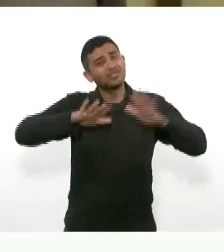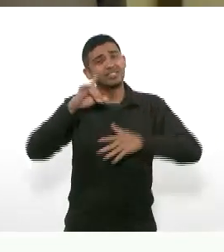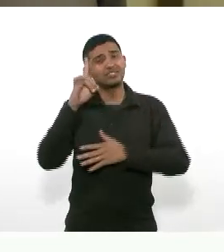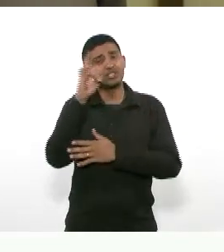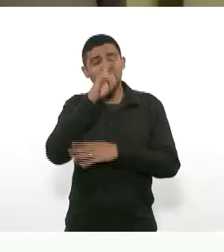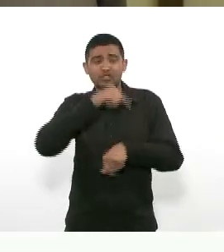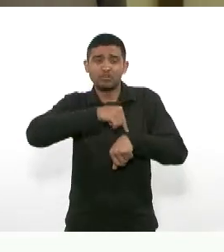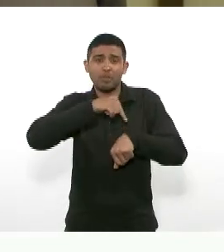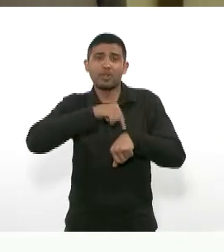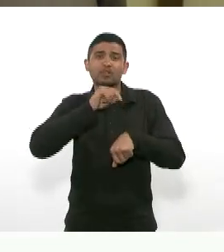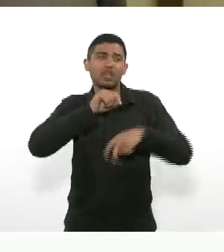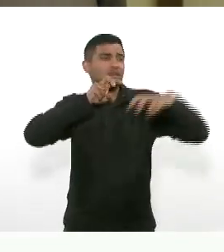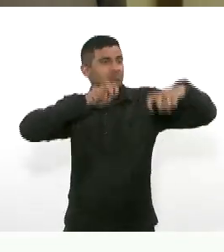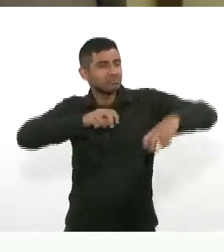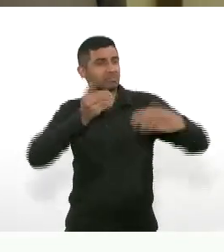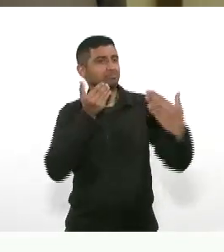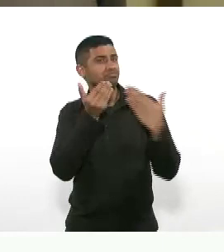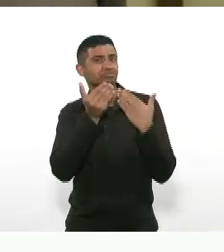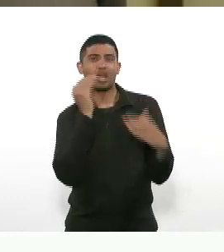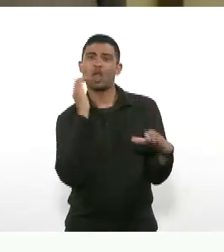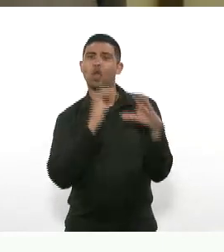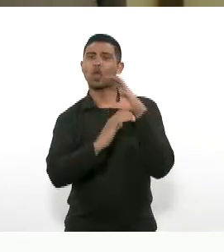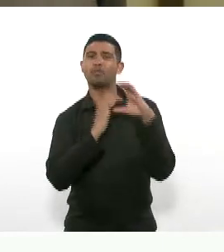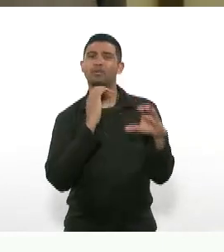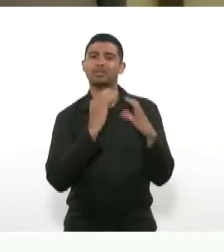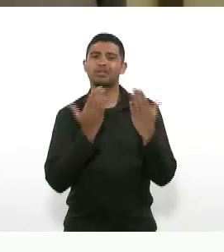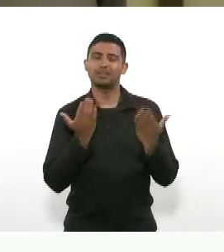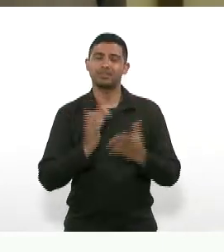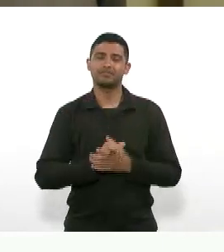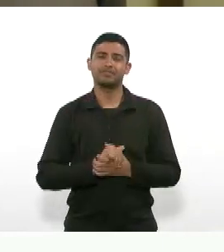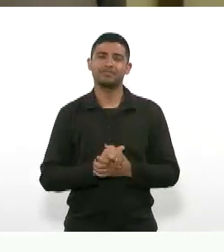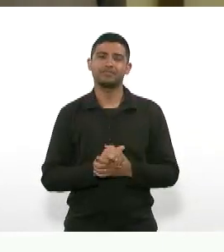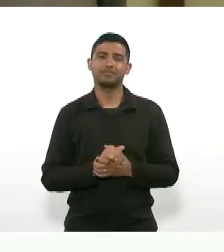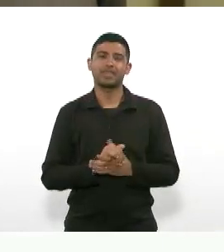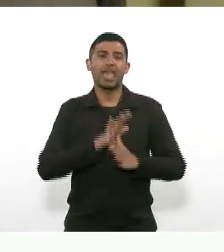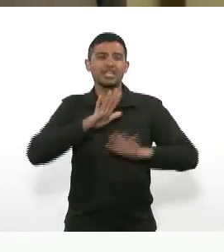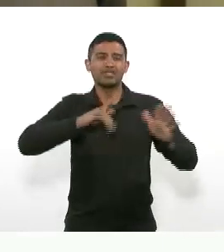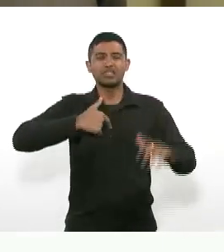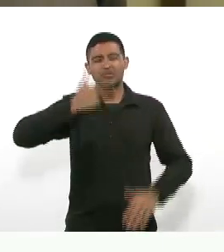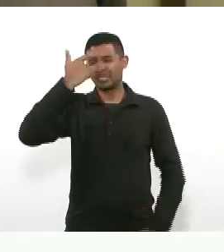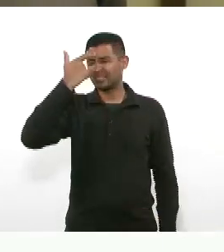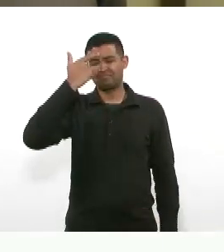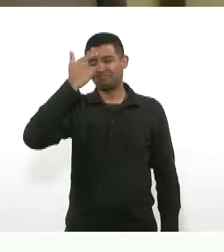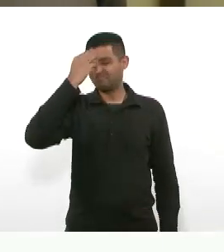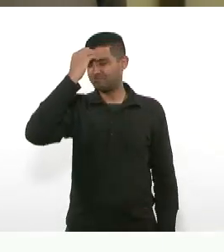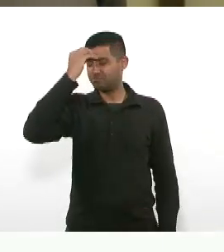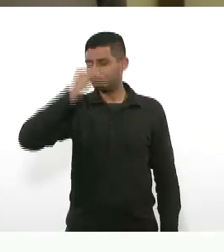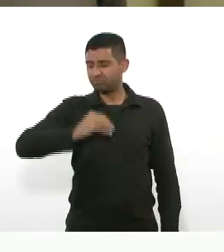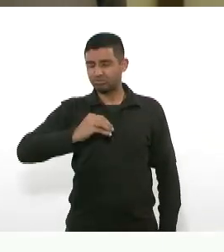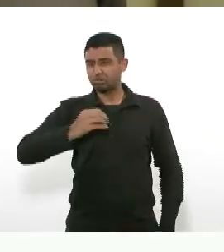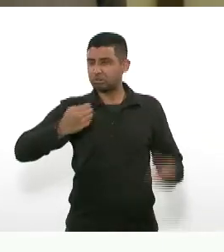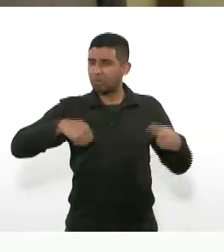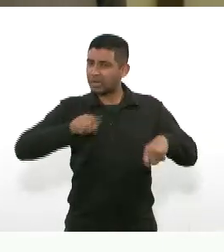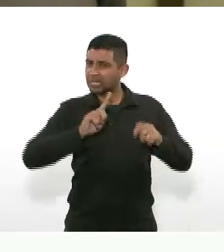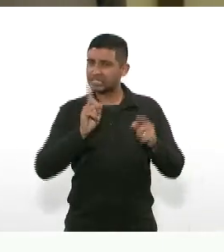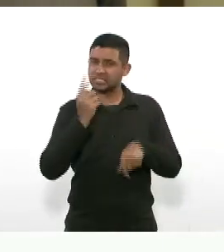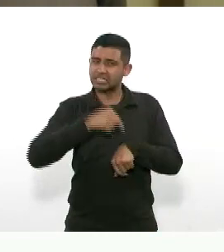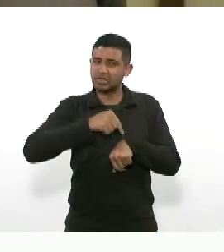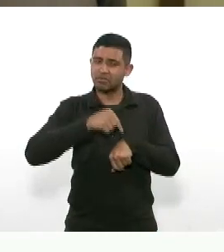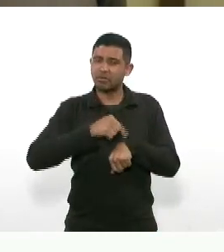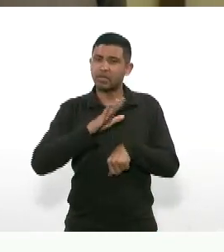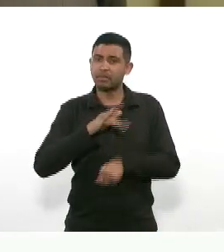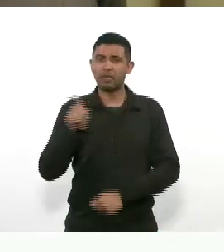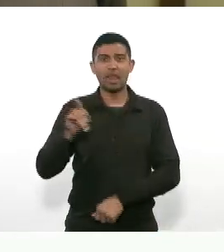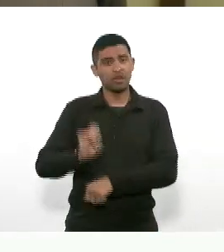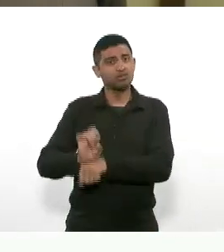atual, dialogar. E, às vezes, abrir mão de uma coisa que, para mim, é importante, mas não é essencial naquele momento. E, para o